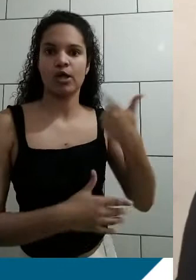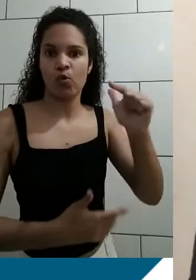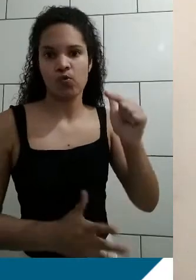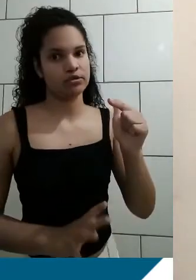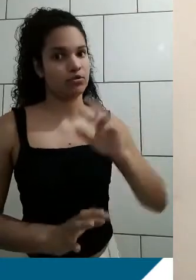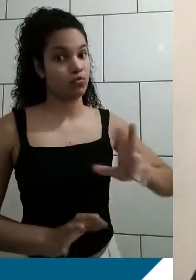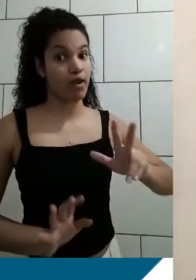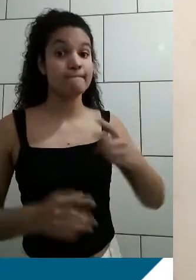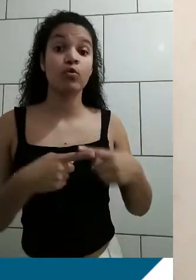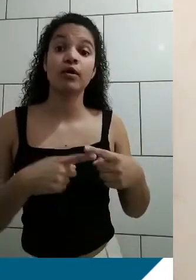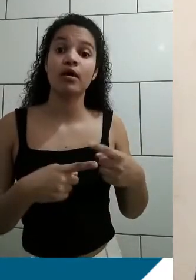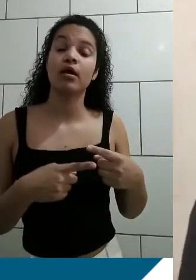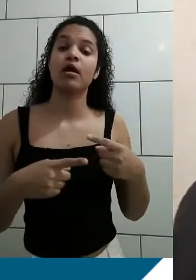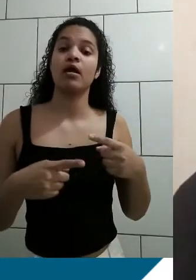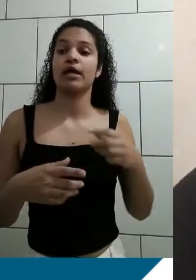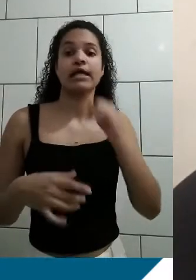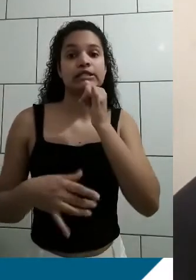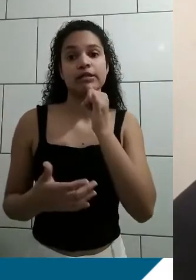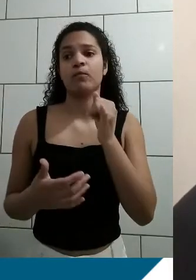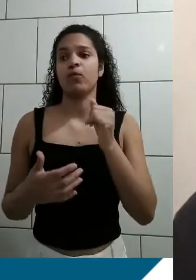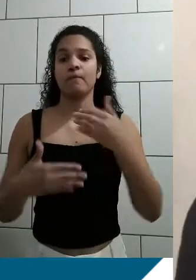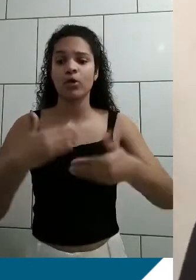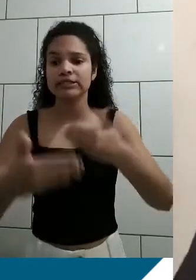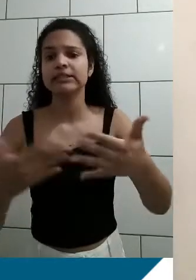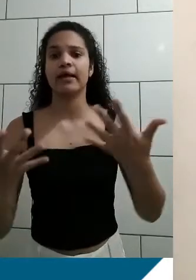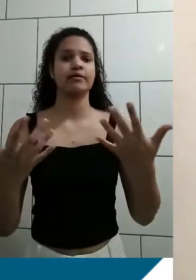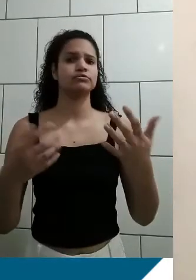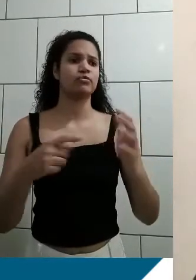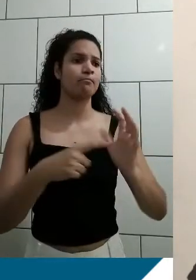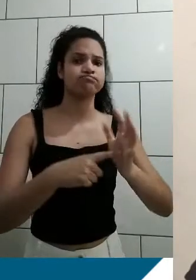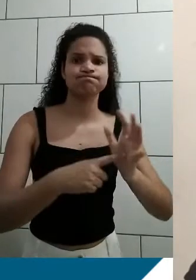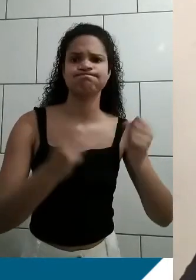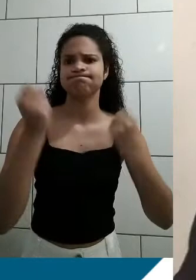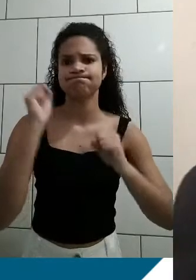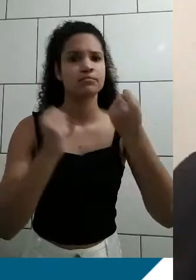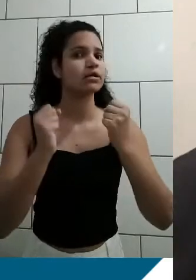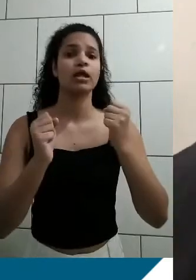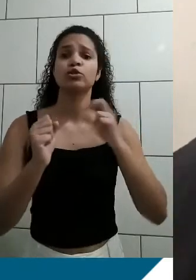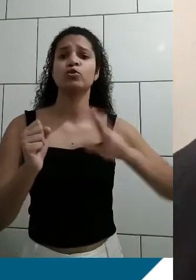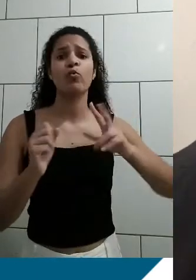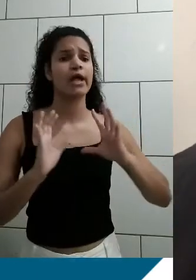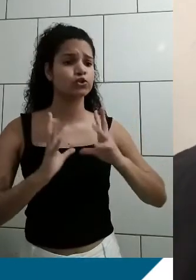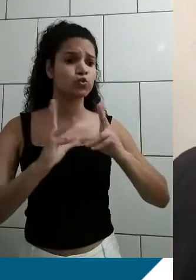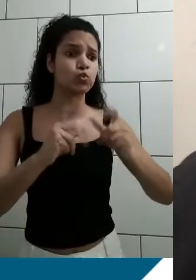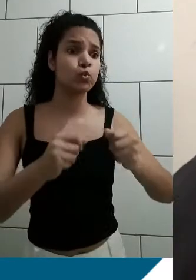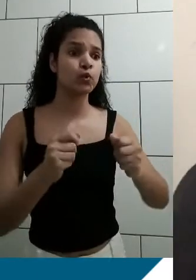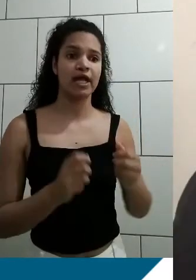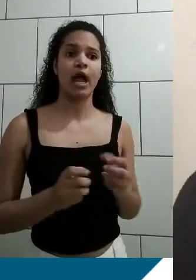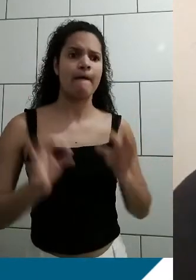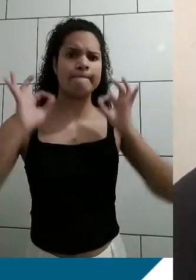são 100% eficientes. Ou seja, toda vez que a gente tem um processo de conversão de um tipo em outro, ocorre uma